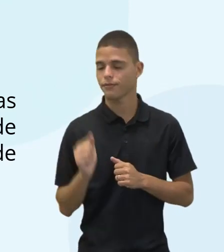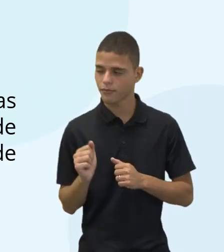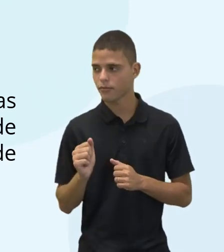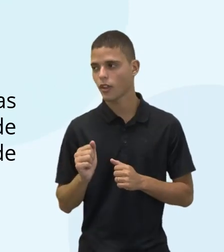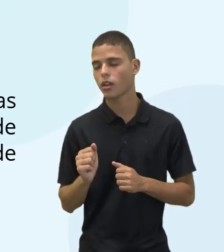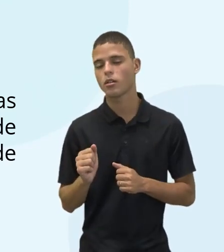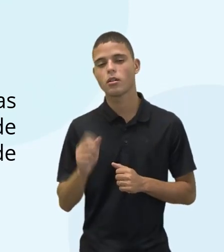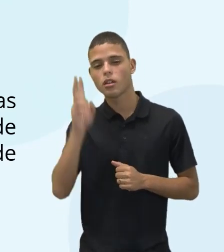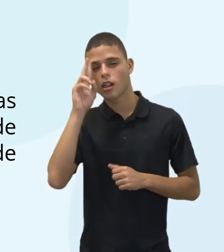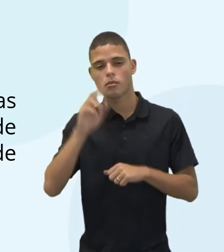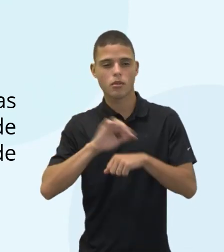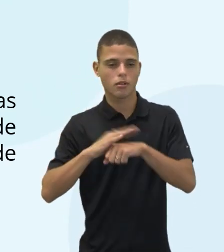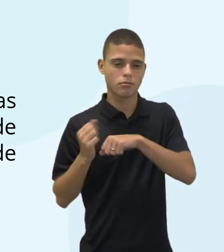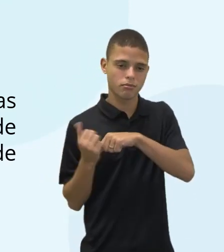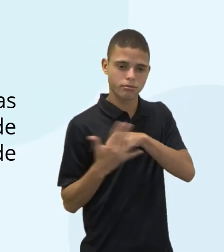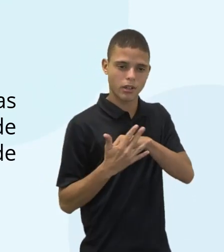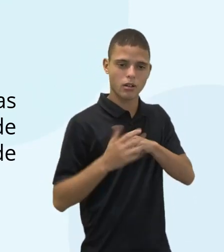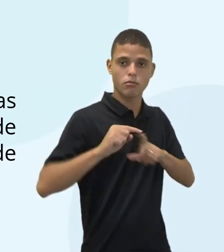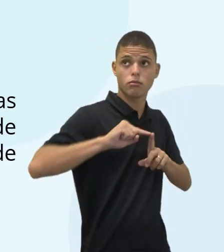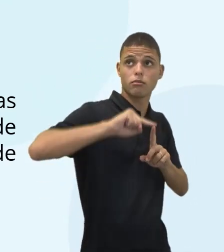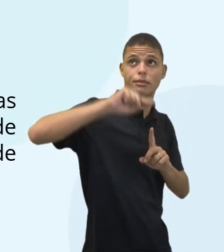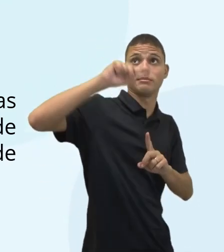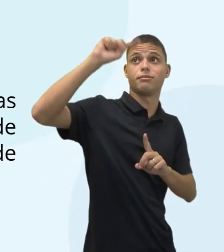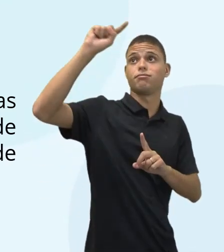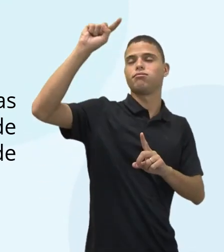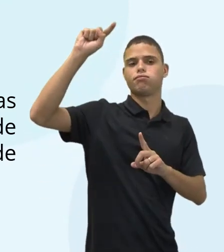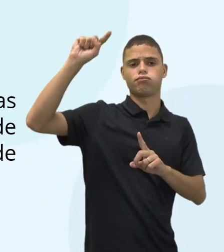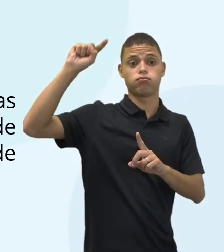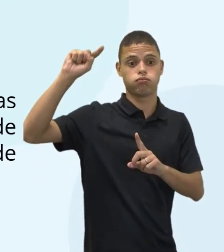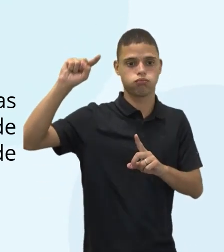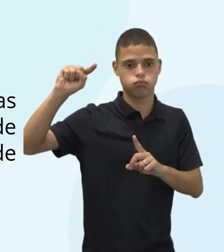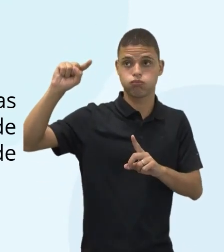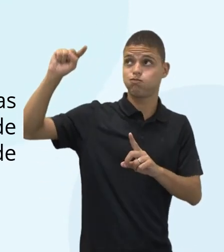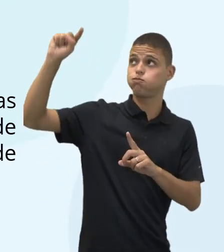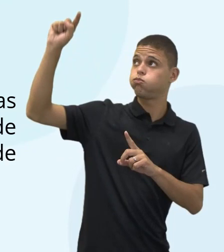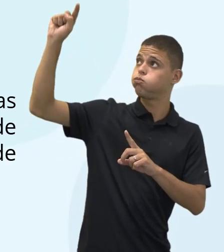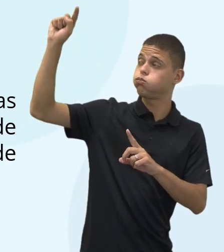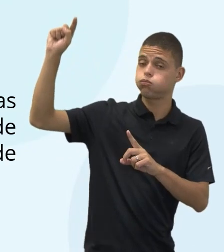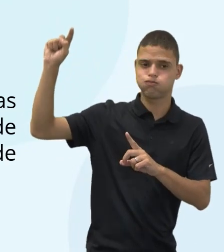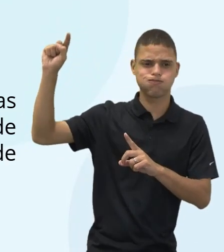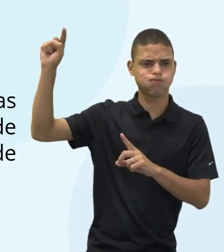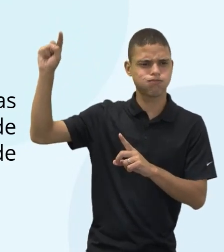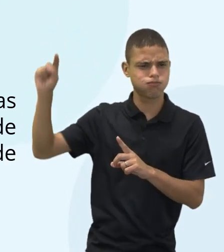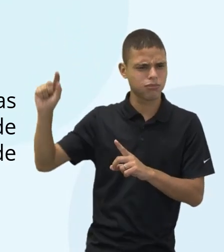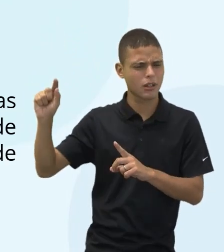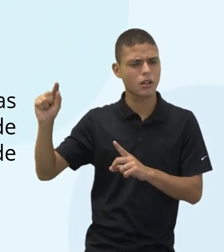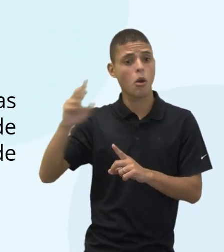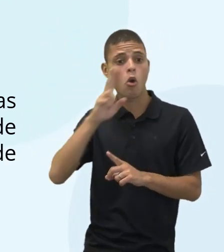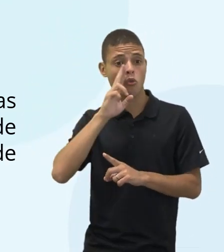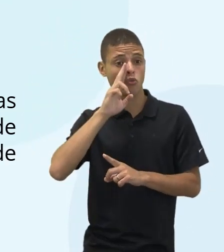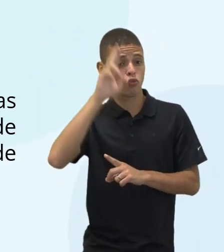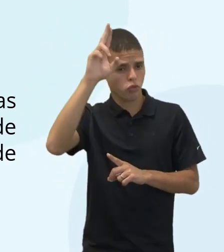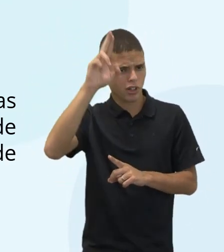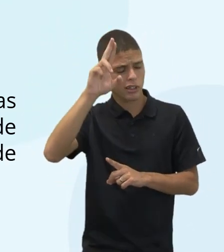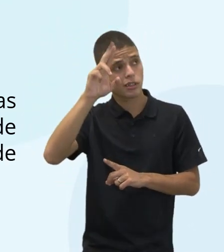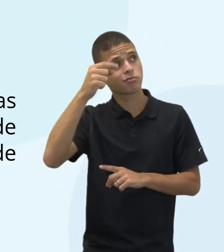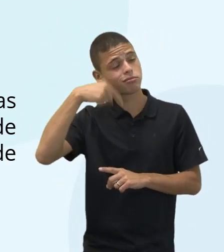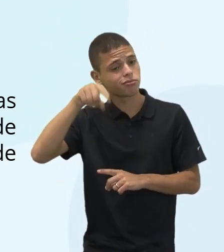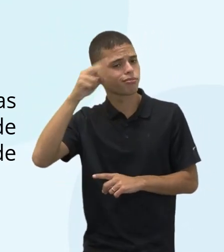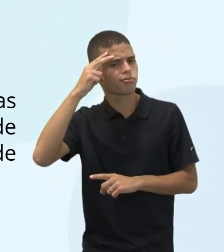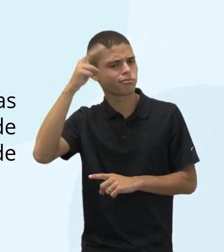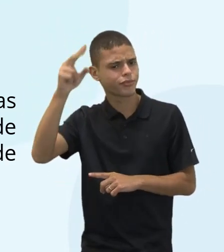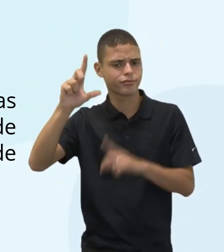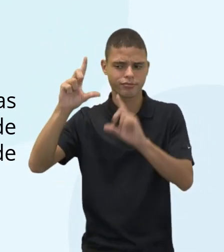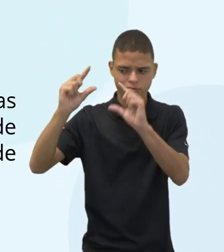coronavírus, que eu espero que já tenha passado esse pico de casos, a gente não volte a isso mais. Dessa